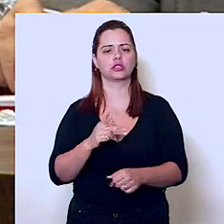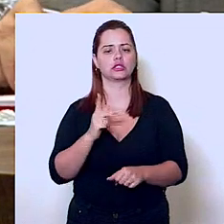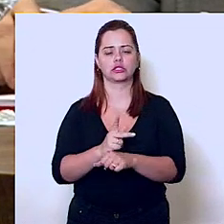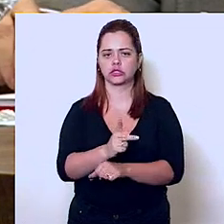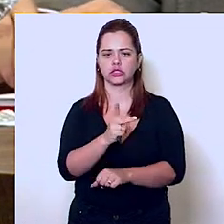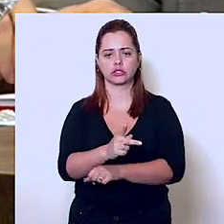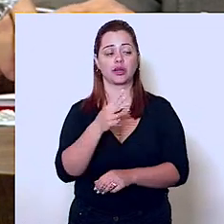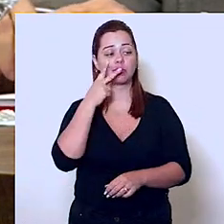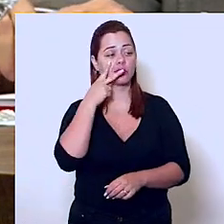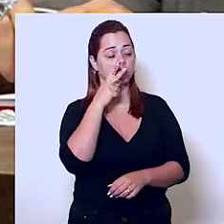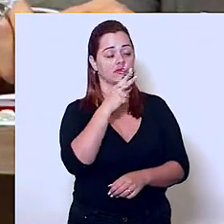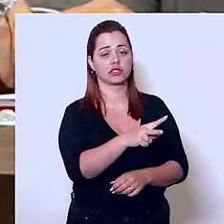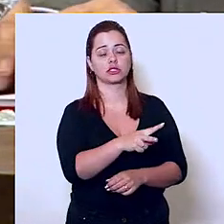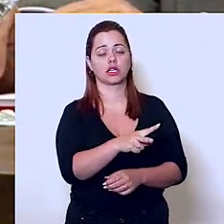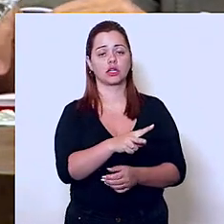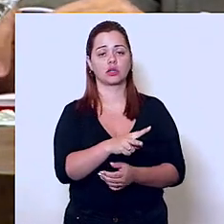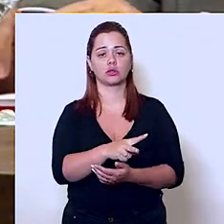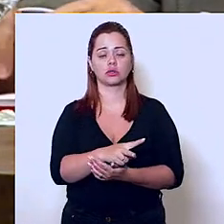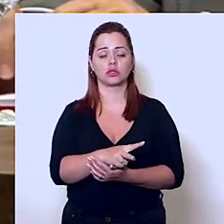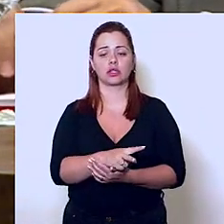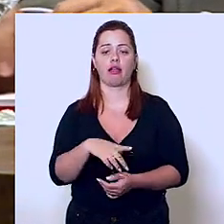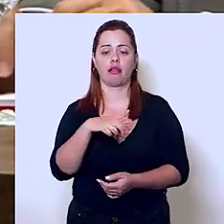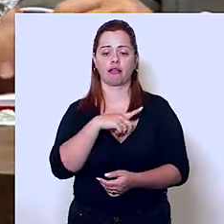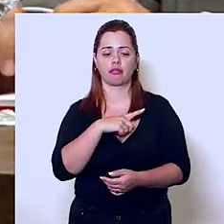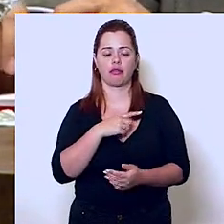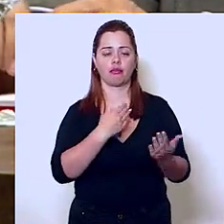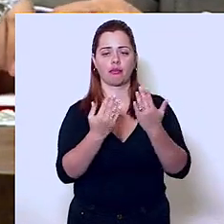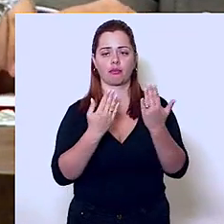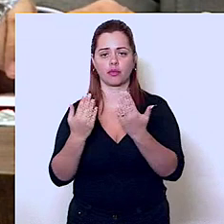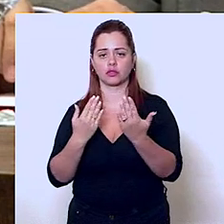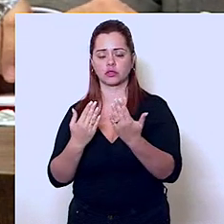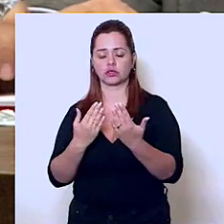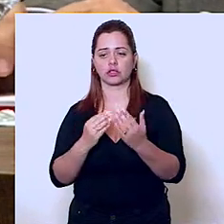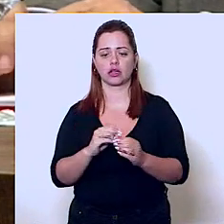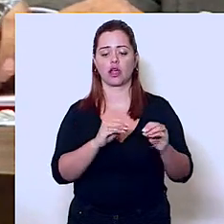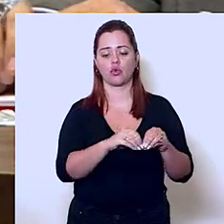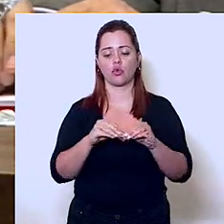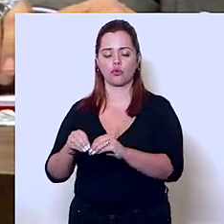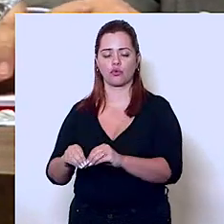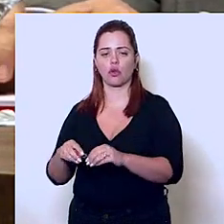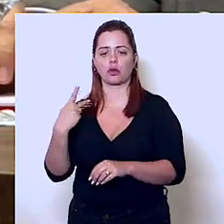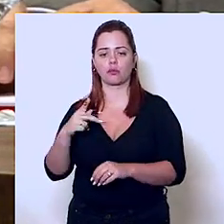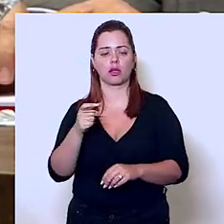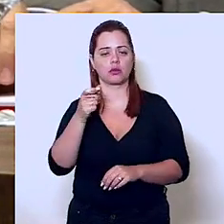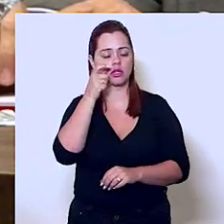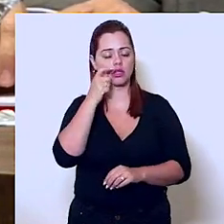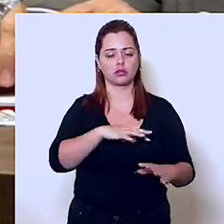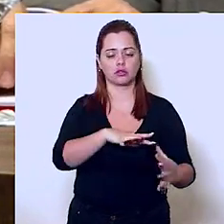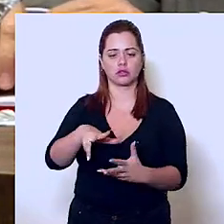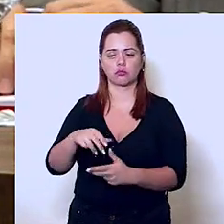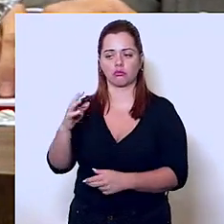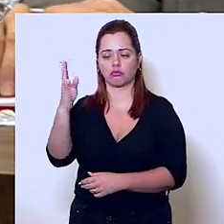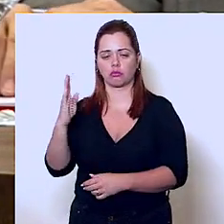a diplomacia tem que projetar externamente os principais interesses nacionais, ele fez uma